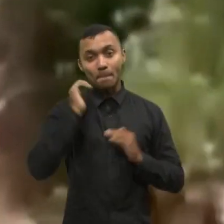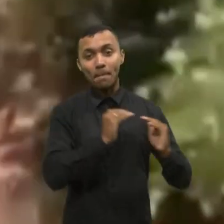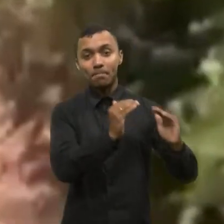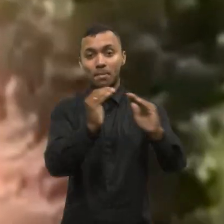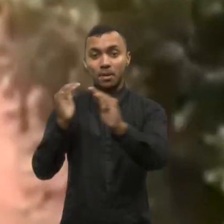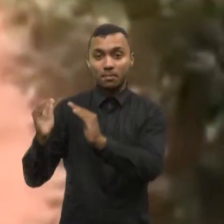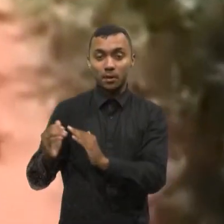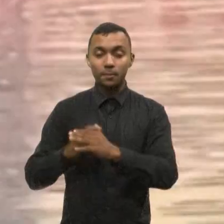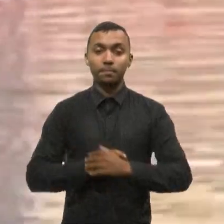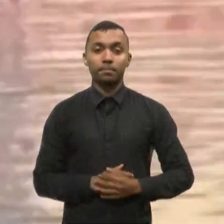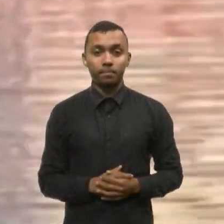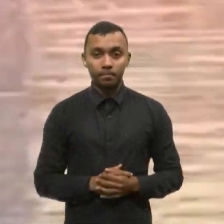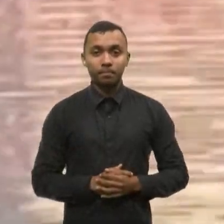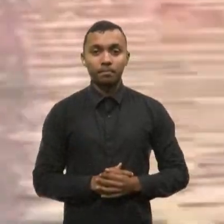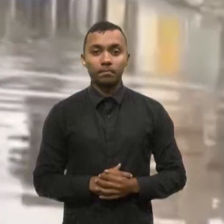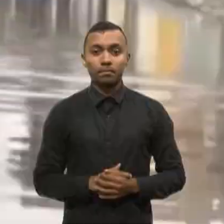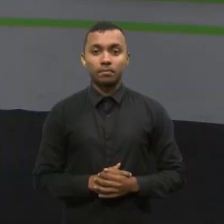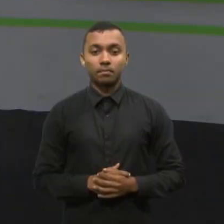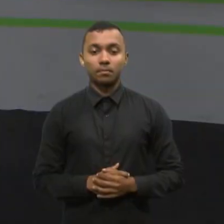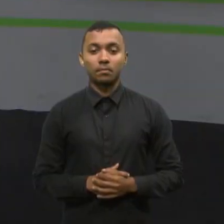cearenses.